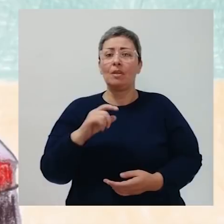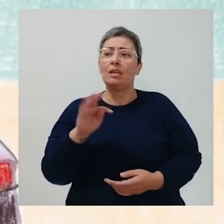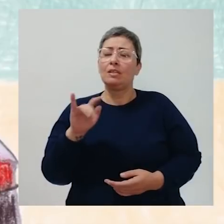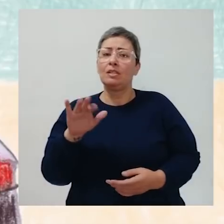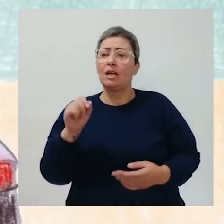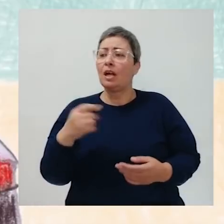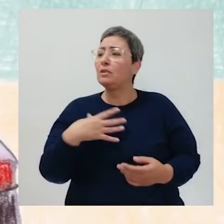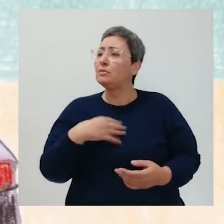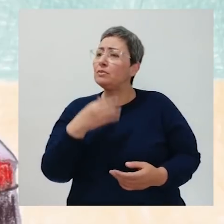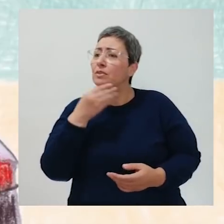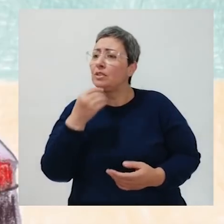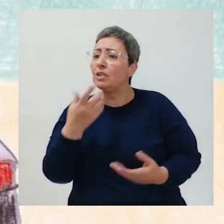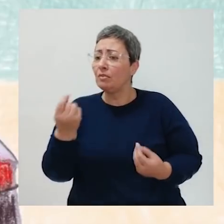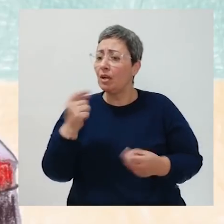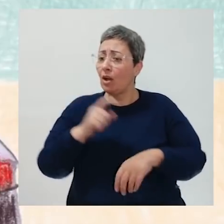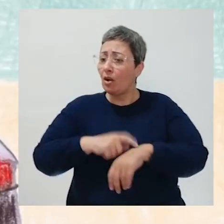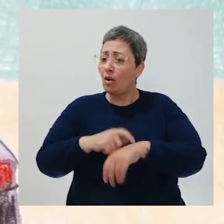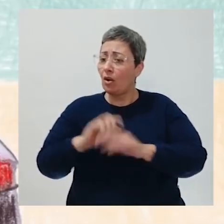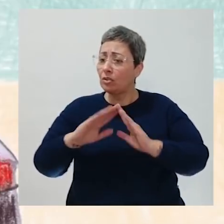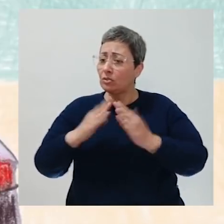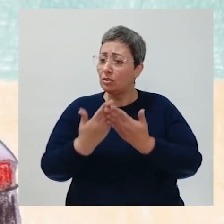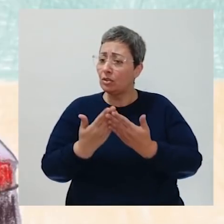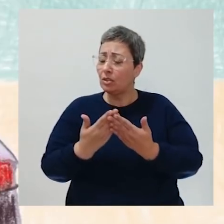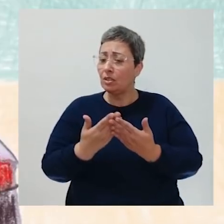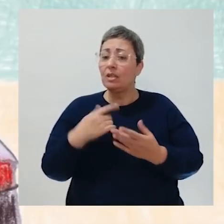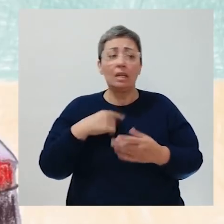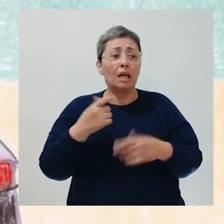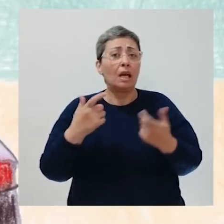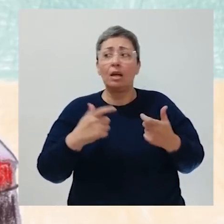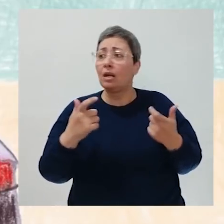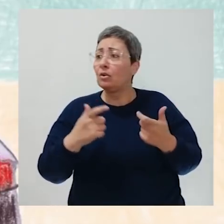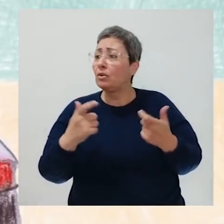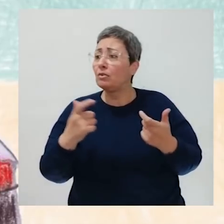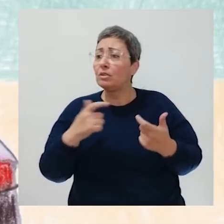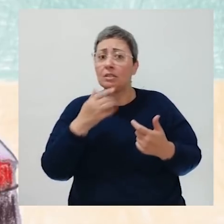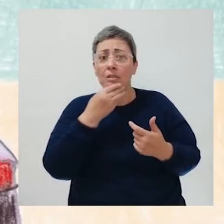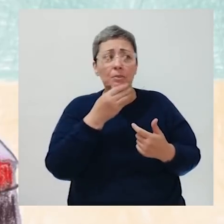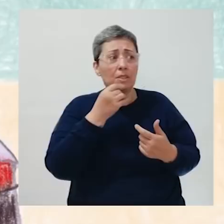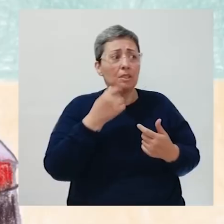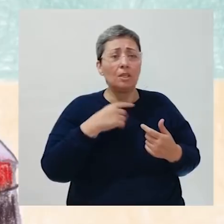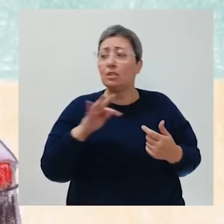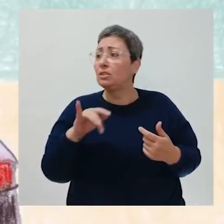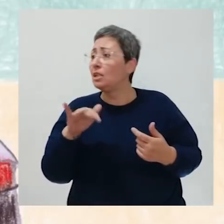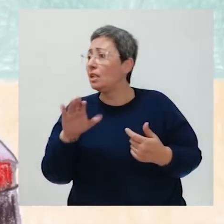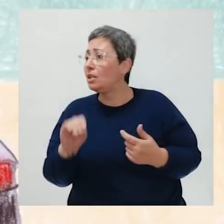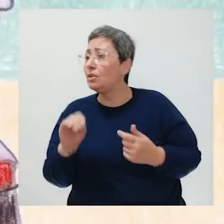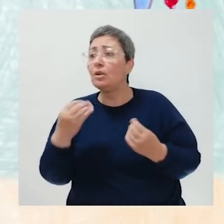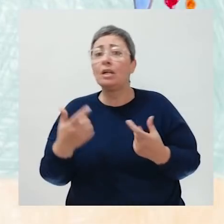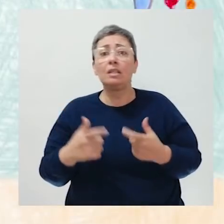Tiago, meu filho, tá na hora da escola. Cadê você, menino? Tiaguinho?